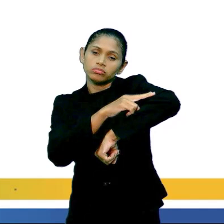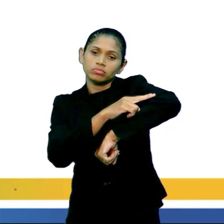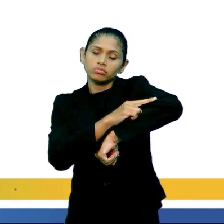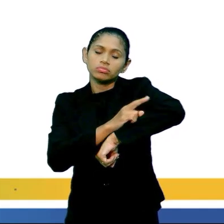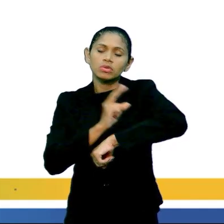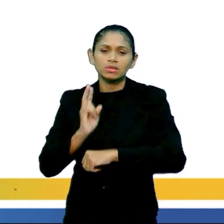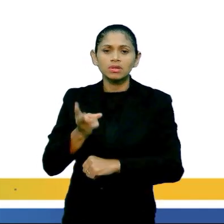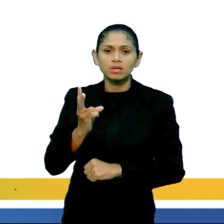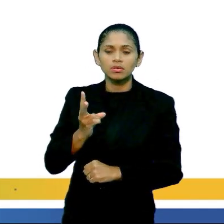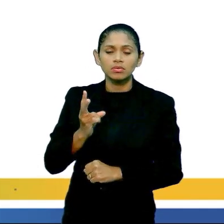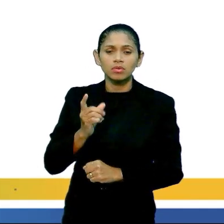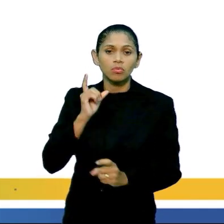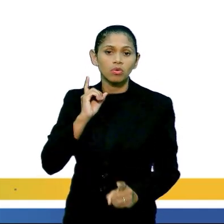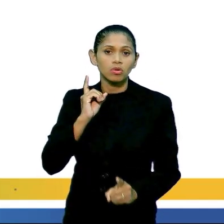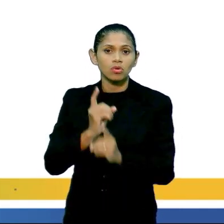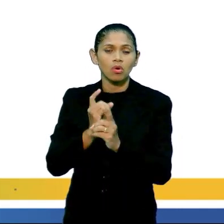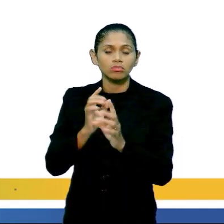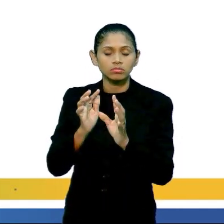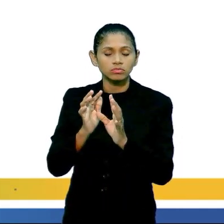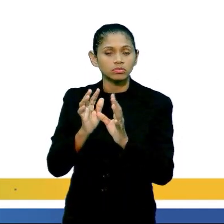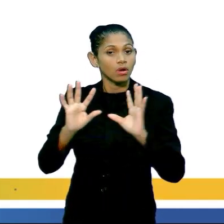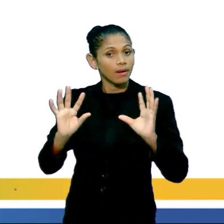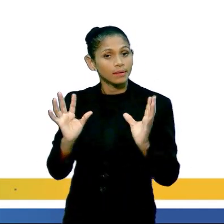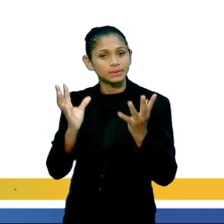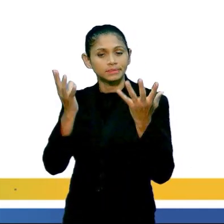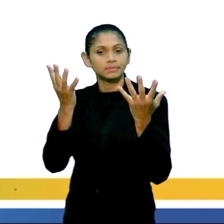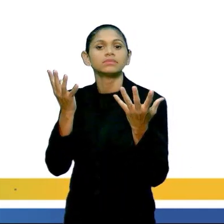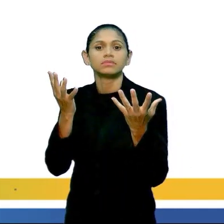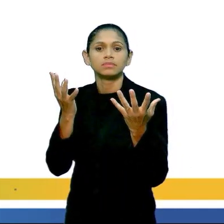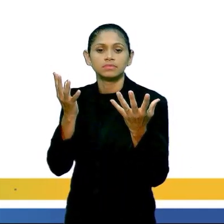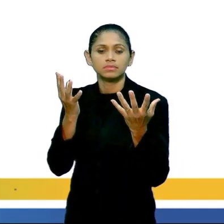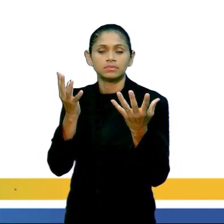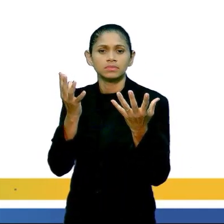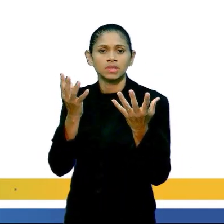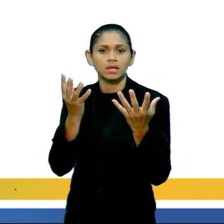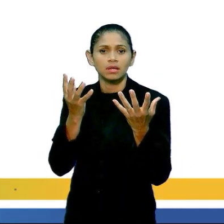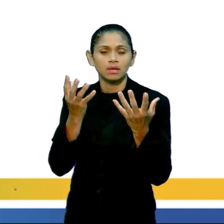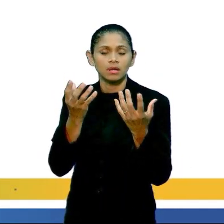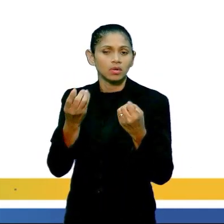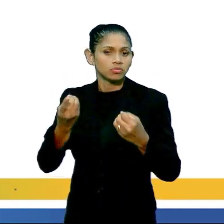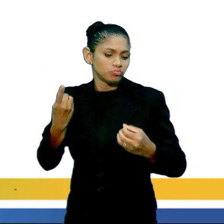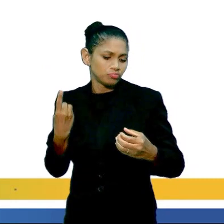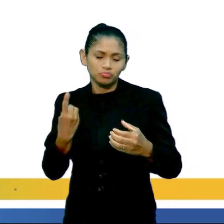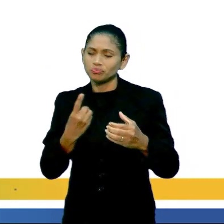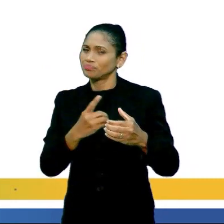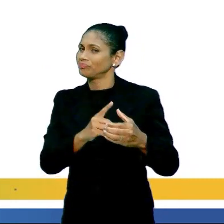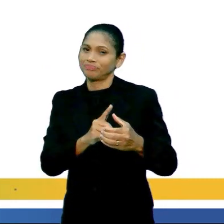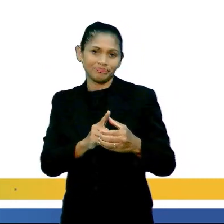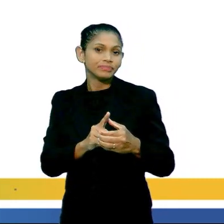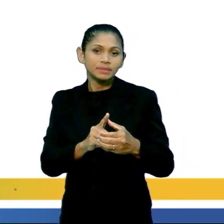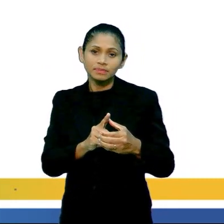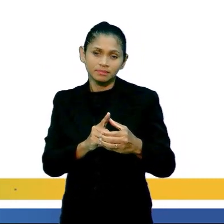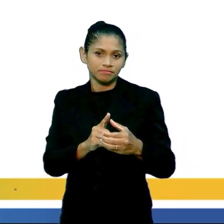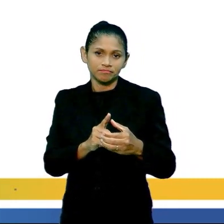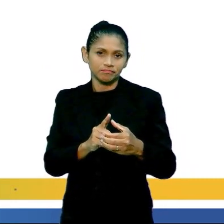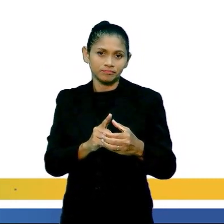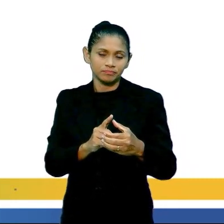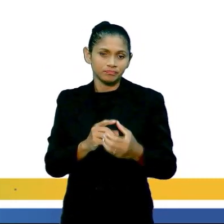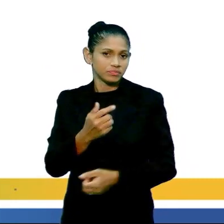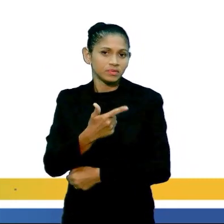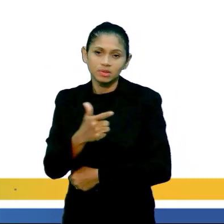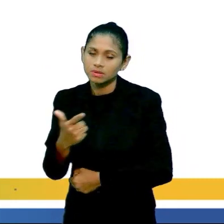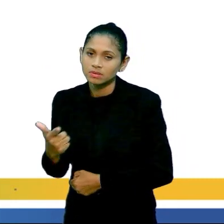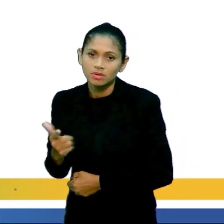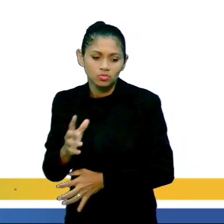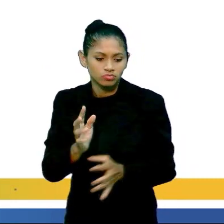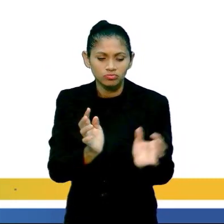cabra sozinha, que eu não pertenço a nenhum rebanho. Olha aí, a expressão que eu a nenhum rebanho pertenço,